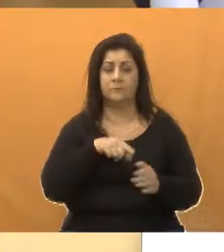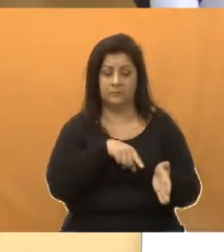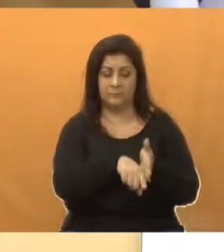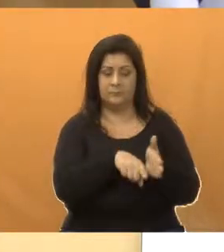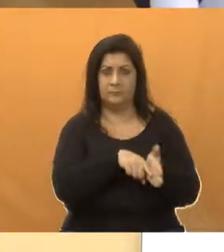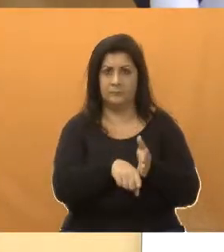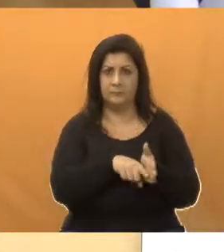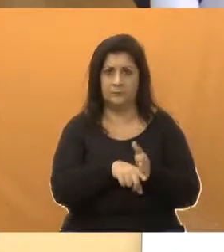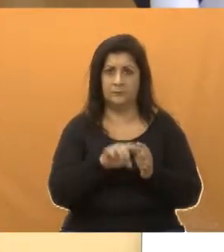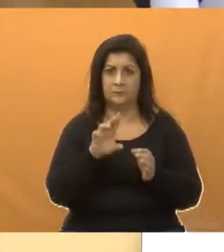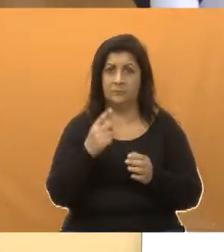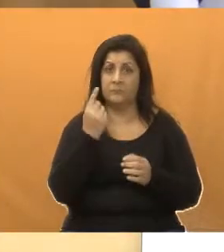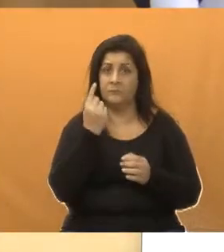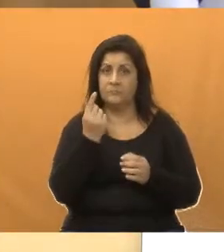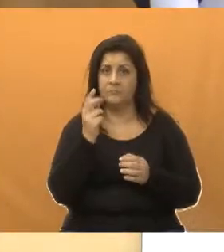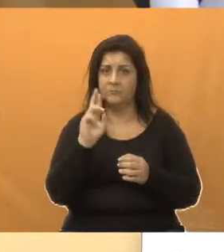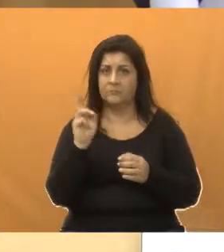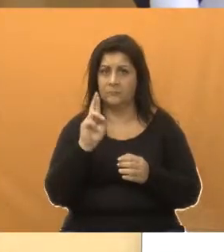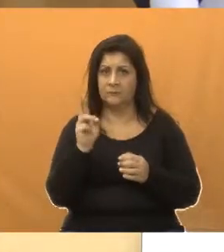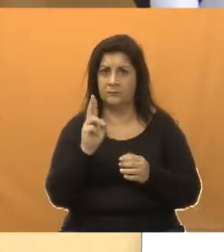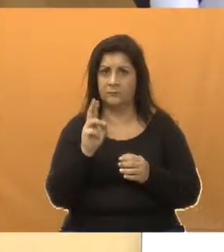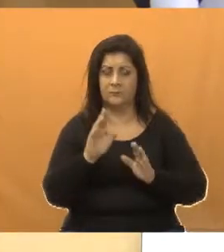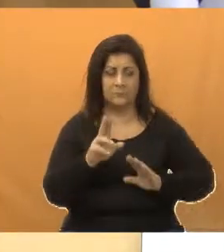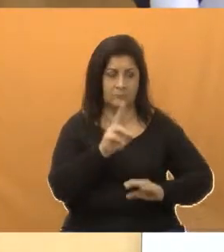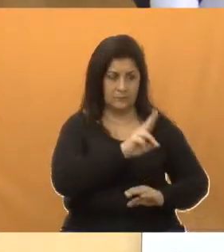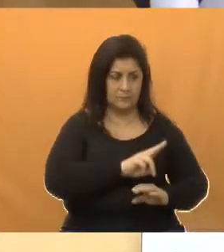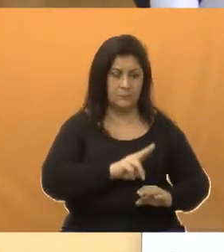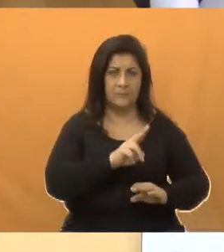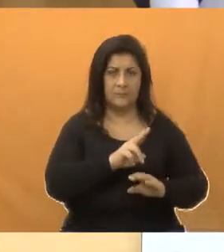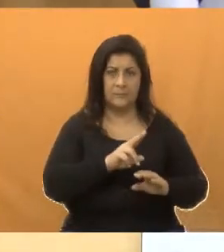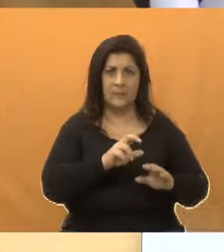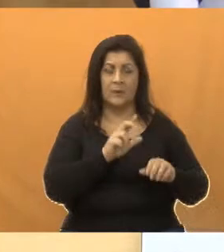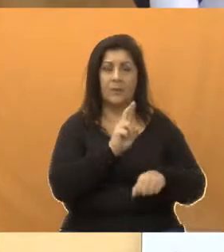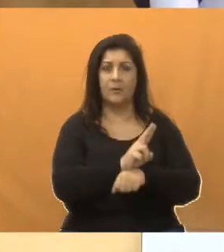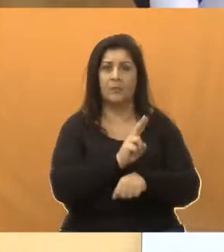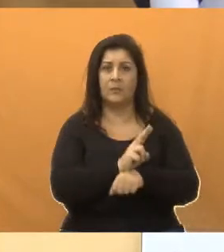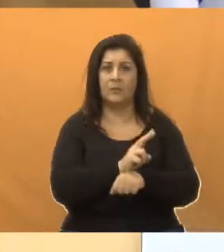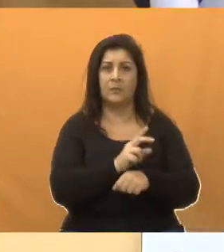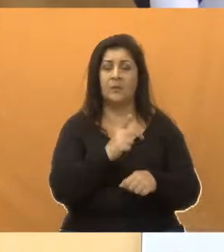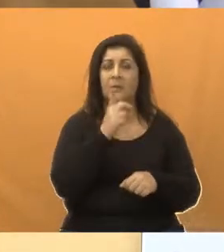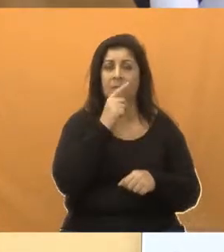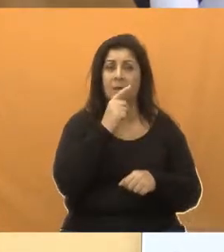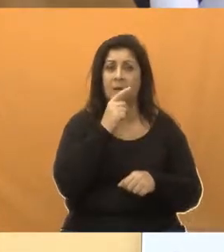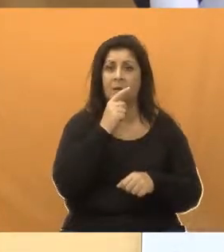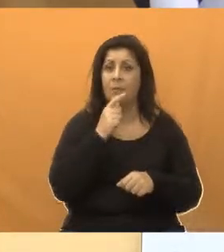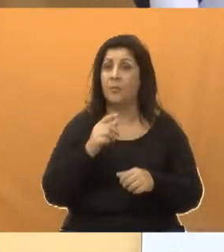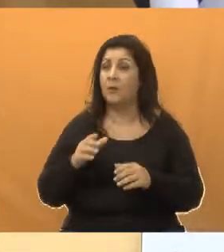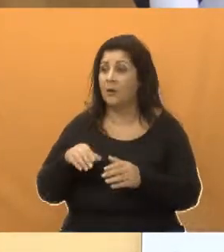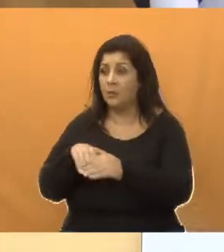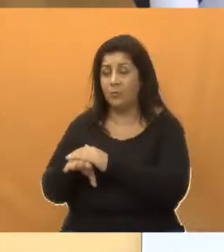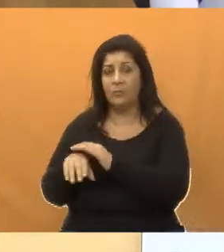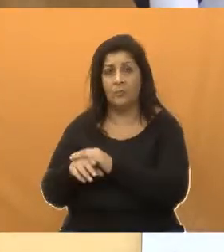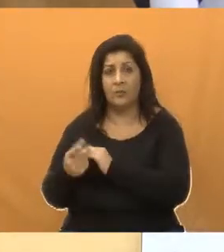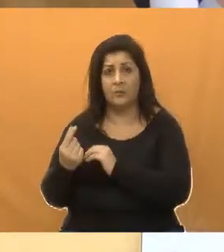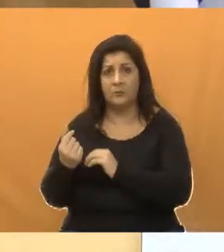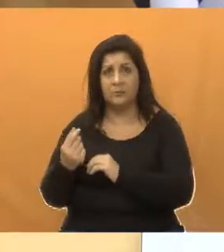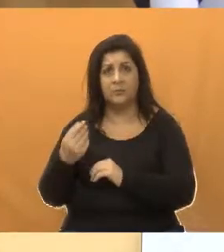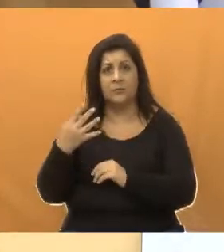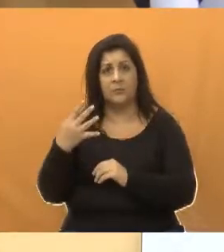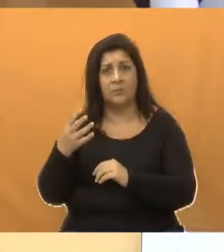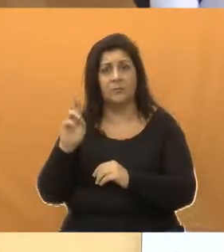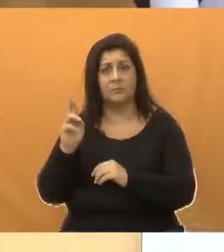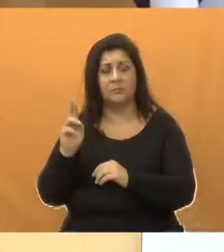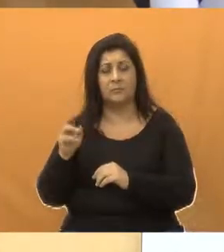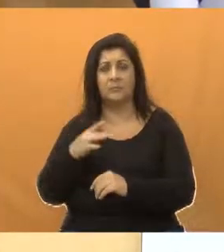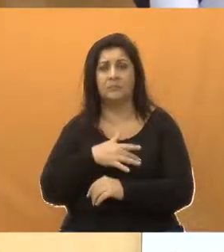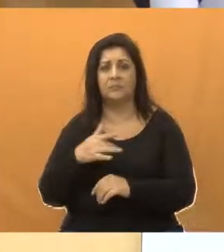R$1 investido em tratamento de esgoto, você economiza R$4 na área da saúde. Então esses 5 milhões